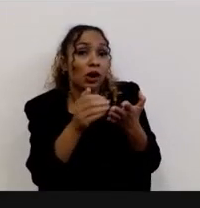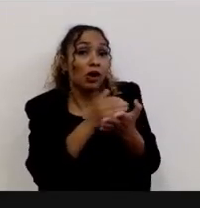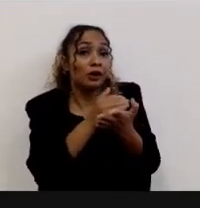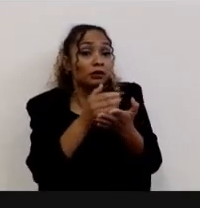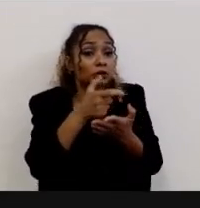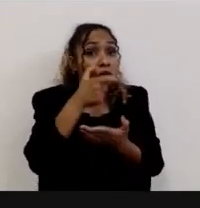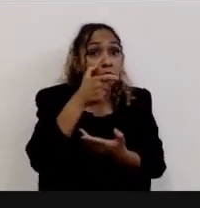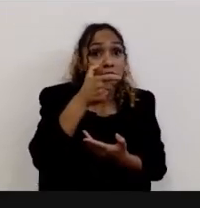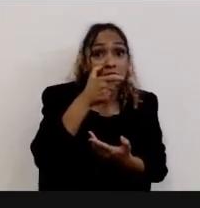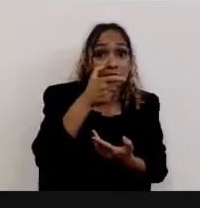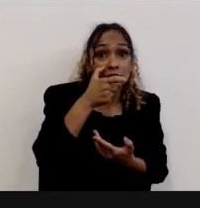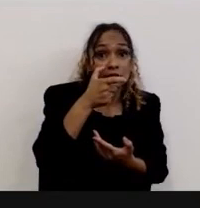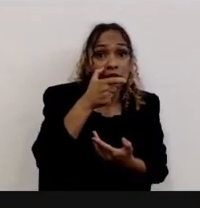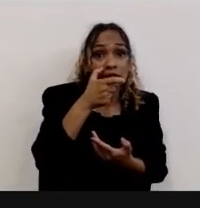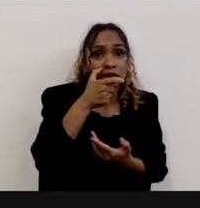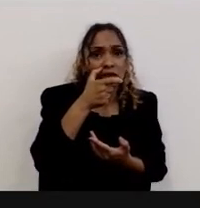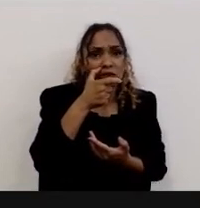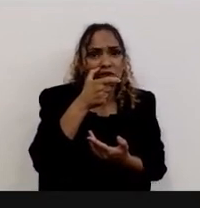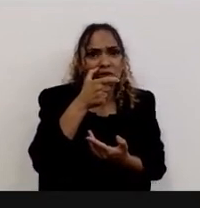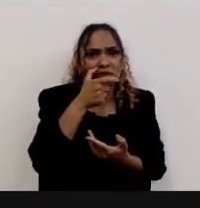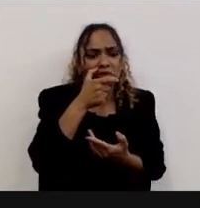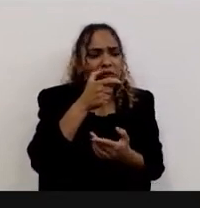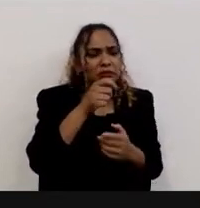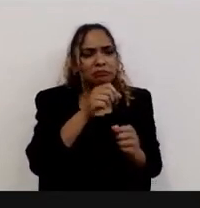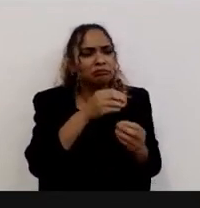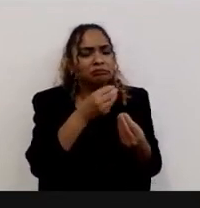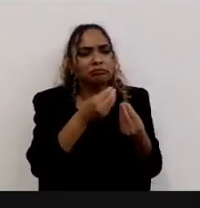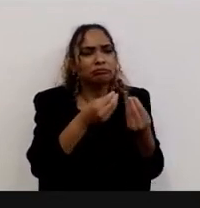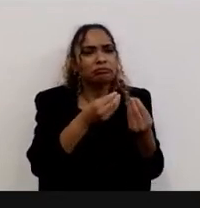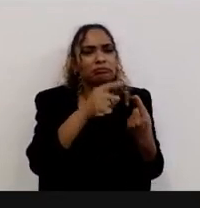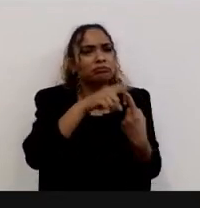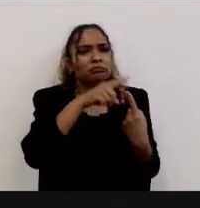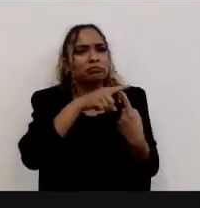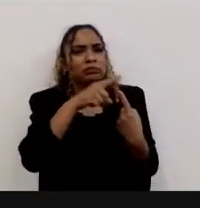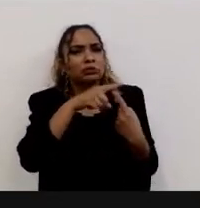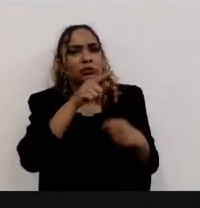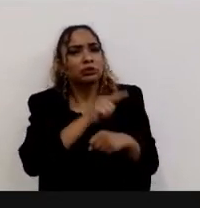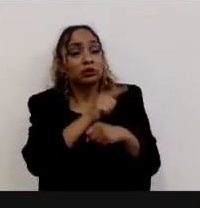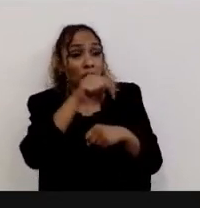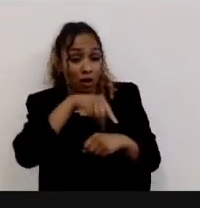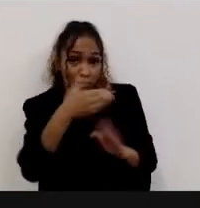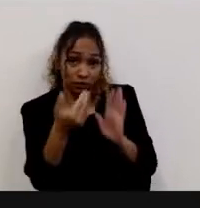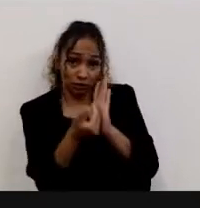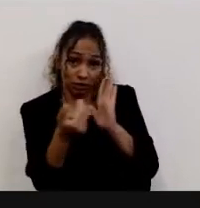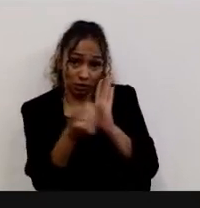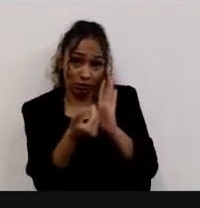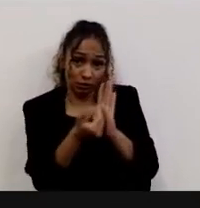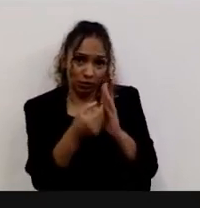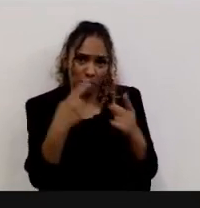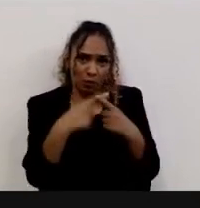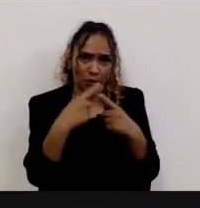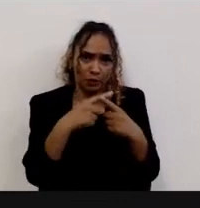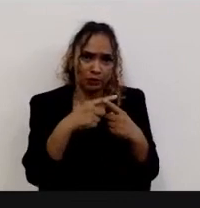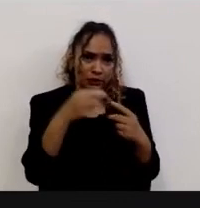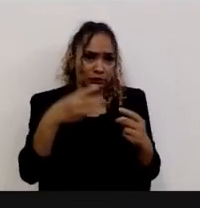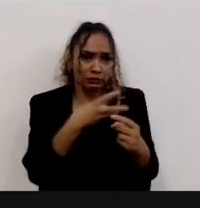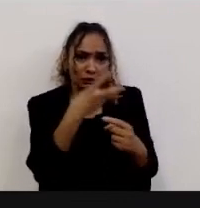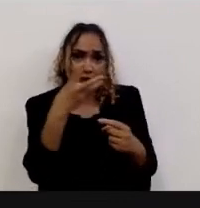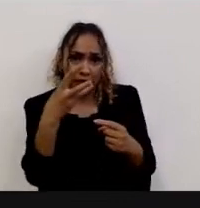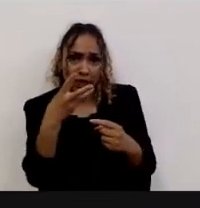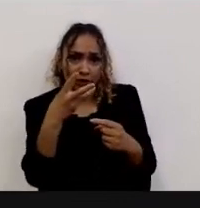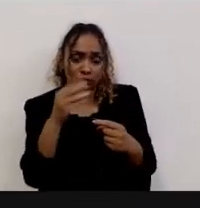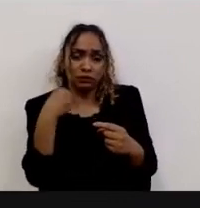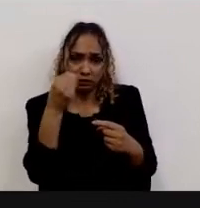nossa observação sobre aspectos da gestão aqui na Câmara dos Deputados, porque 3 de nós aqui temos experiências